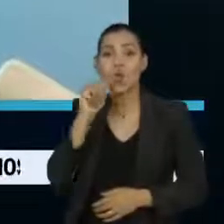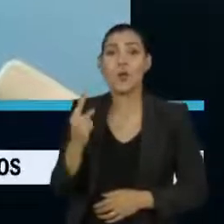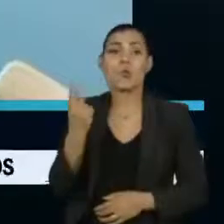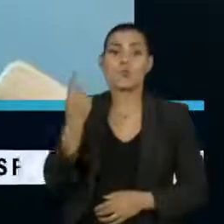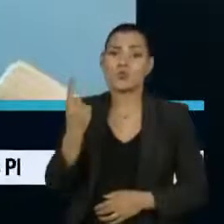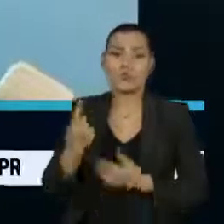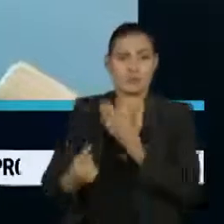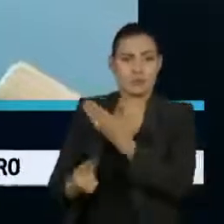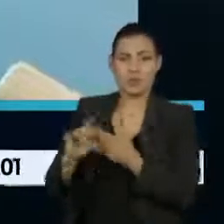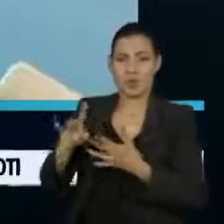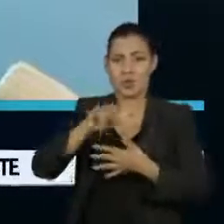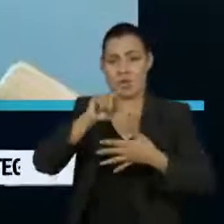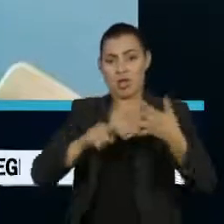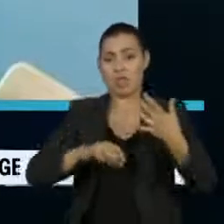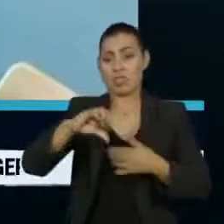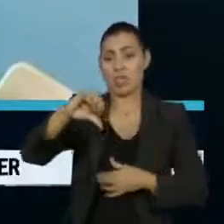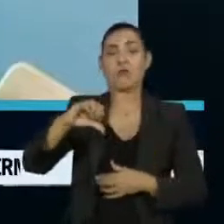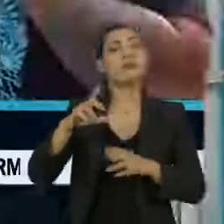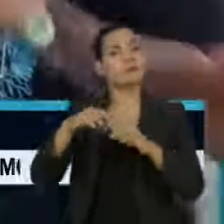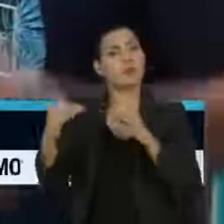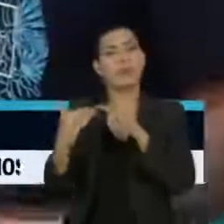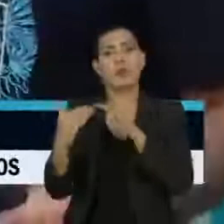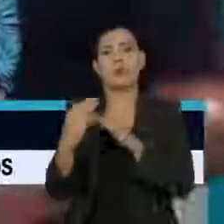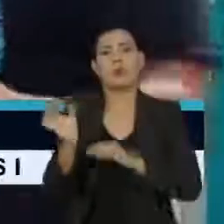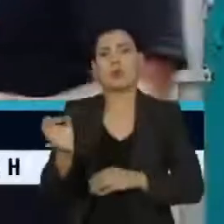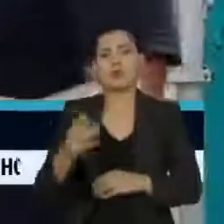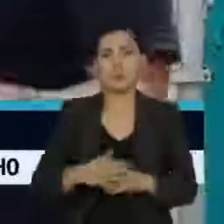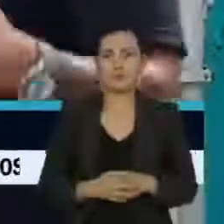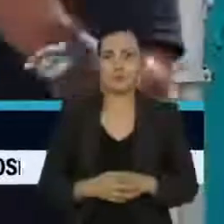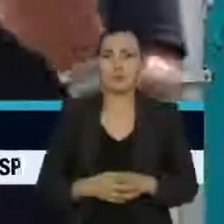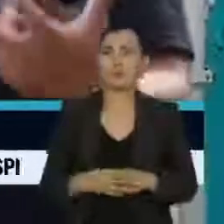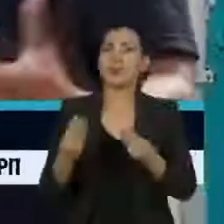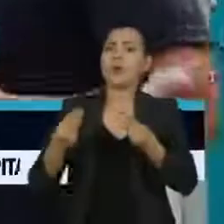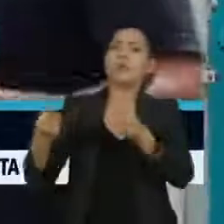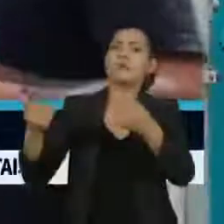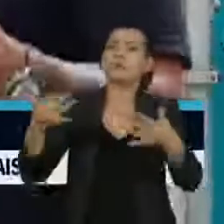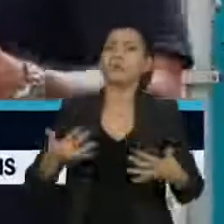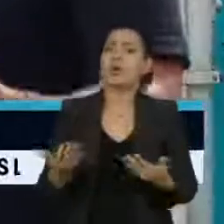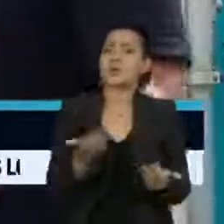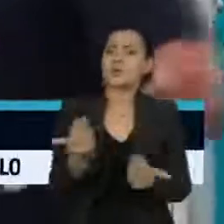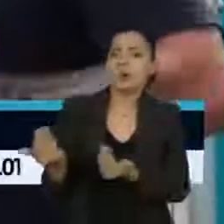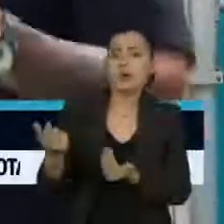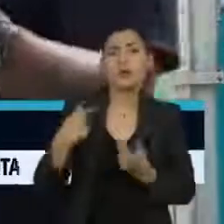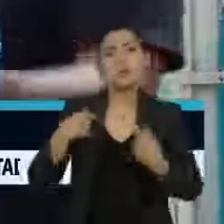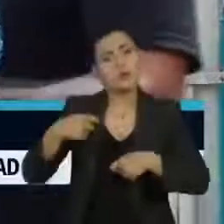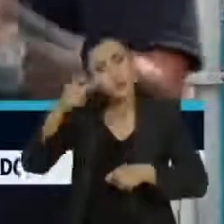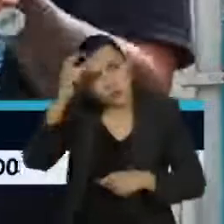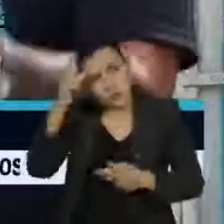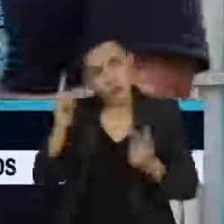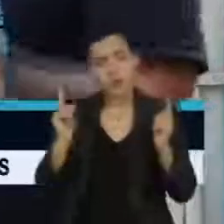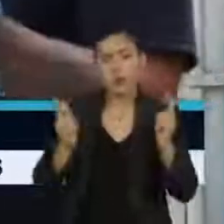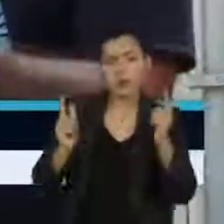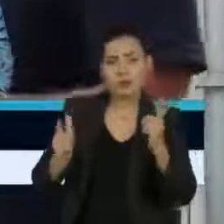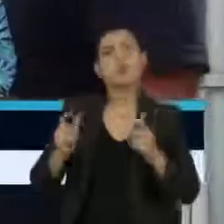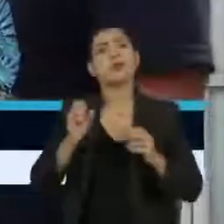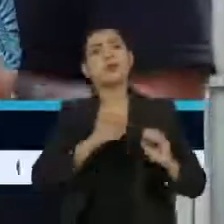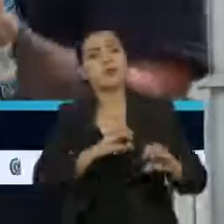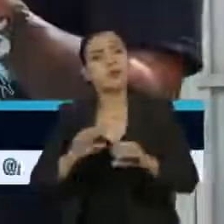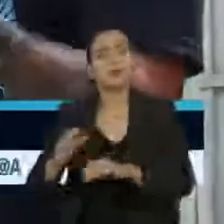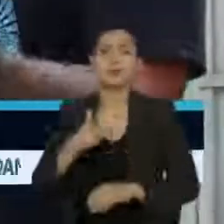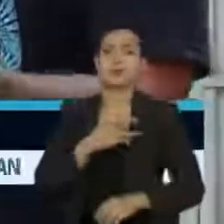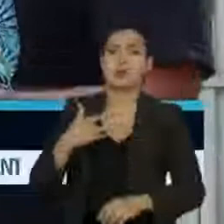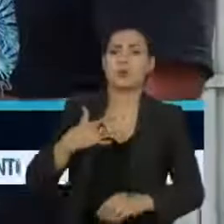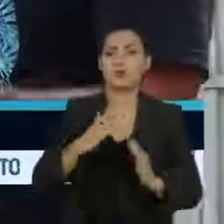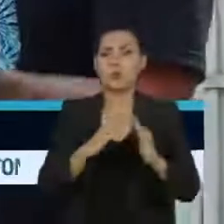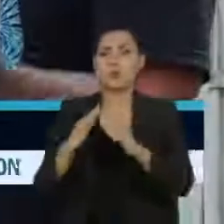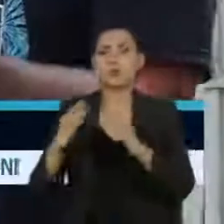as vítimas do massacre, concorda com Renata. Como eu explicar, mano, que eu jovem, eu tenho que ter acesso à cultura, à lazer, à educação, à saúde, mano, e